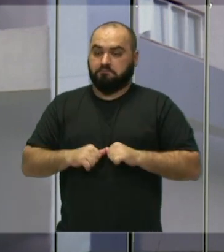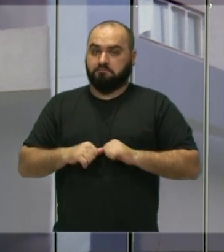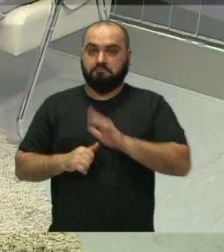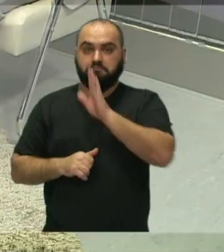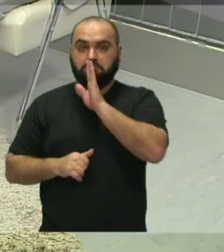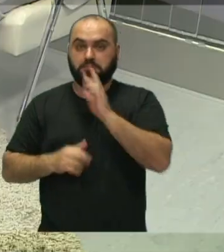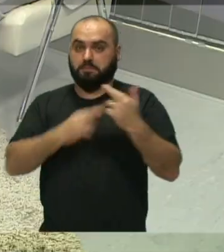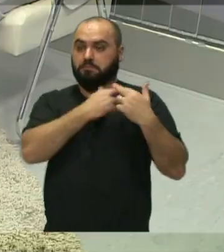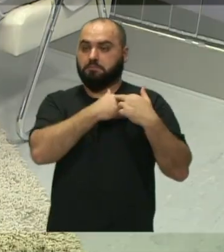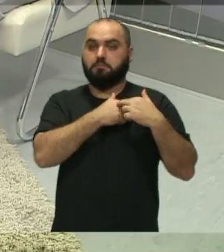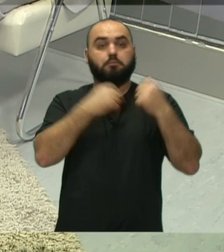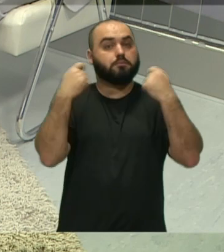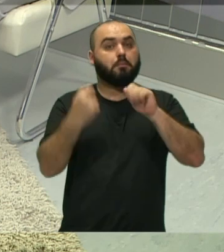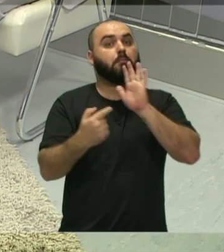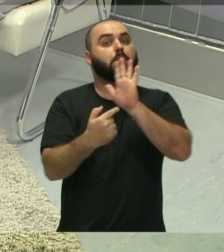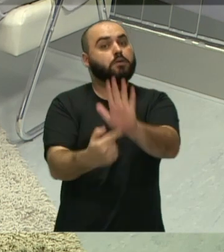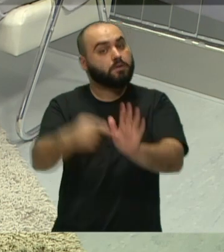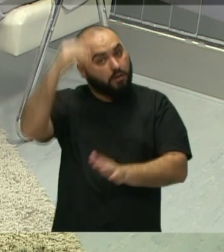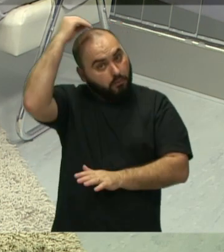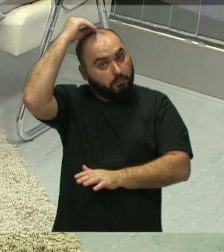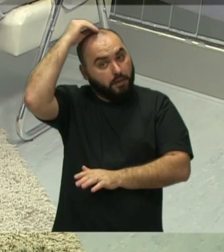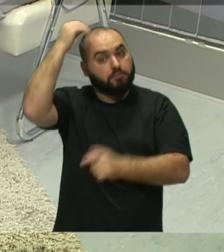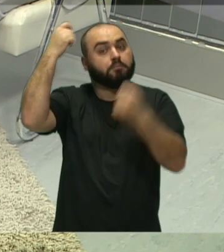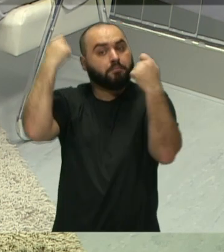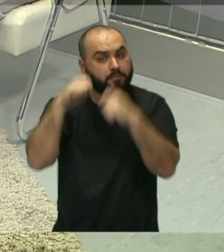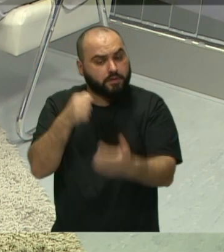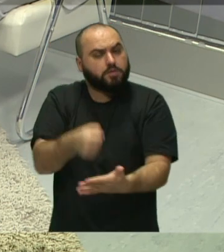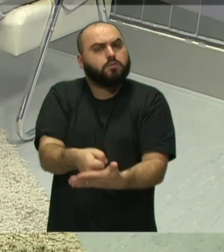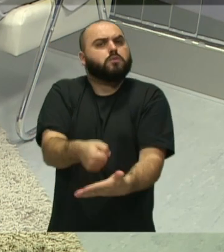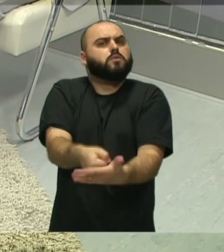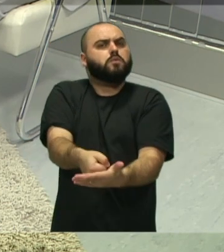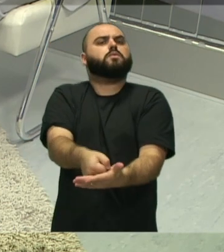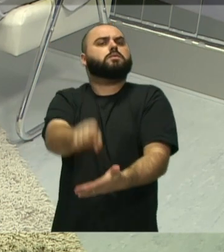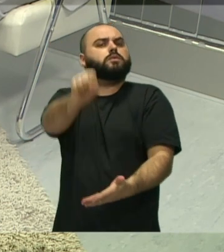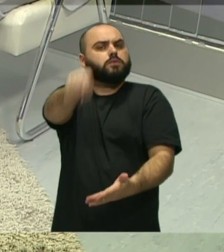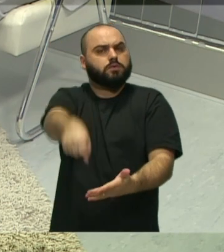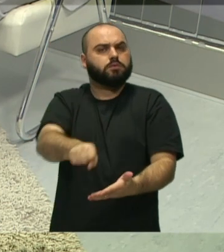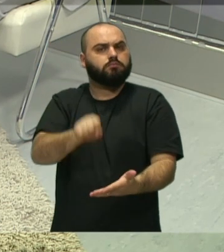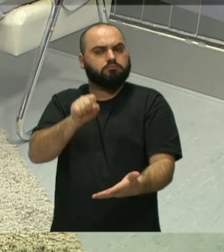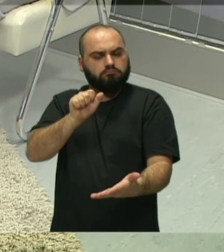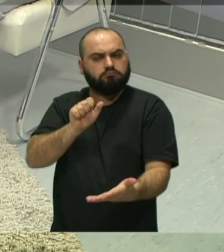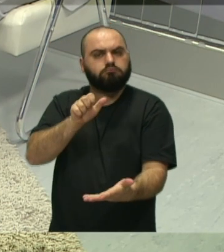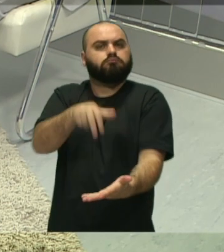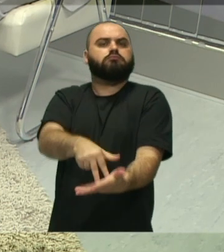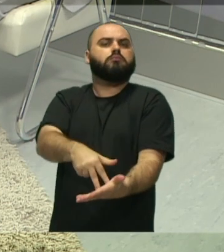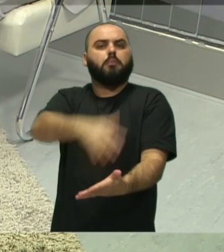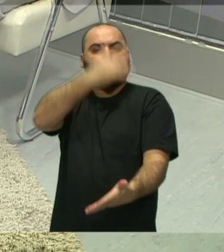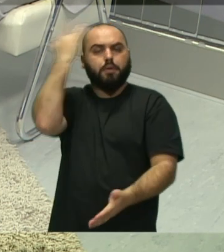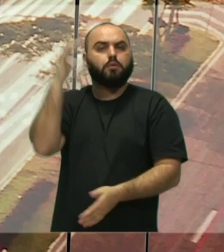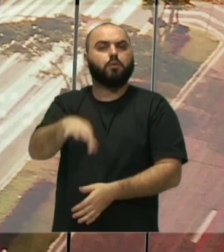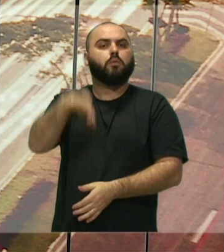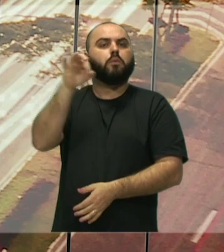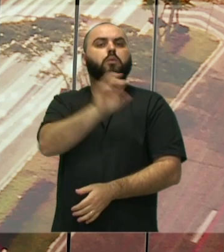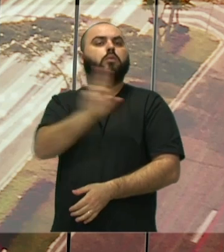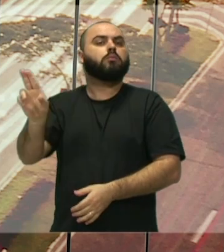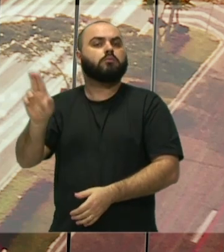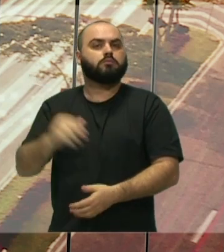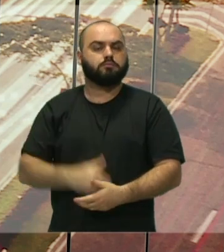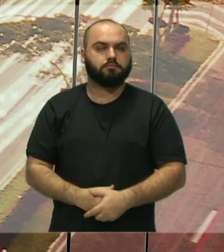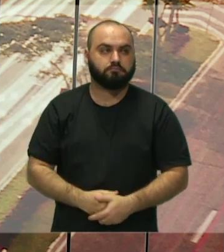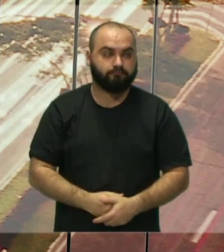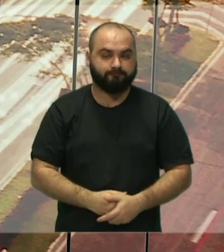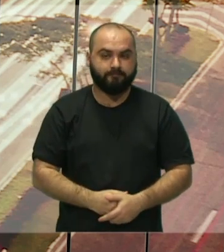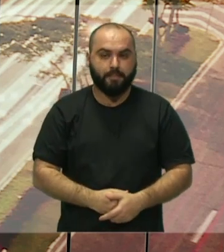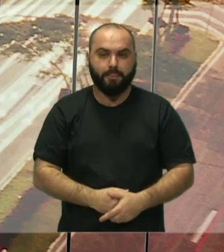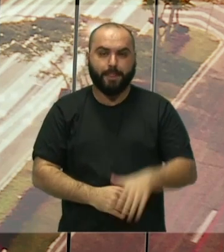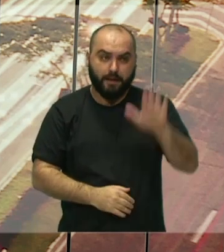os culpados. E para isso precisa ter pulso firme e compromisso com quem elegeu você. Vereador, o senhor acredita que no